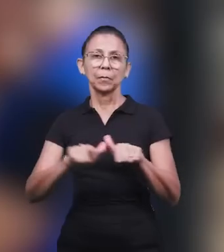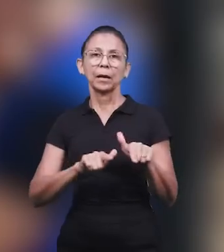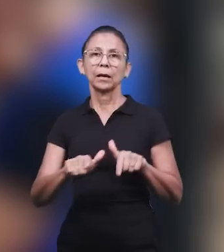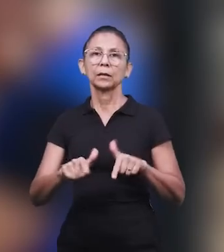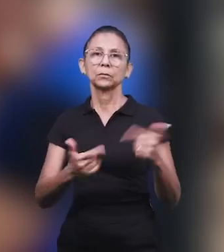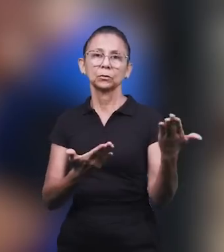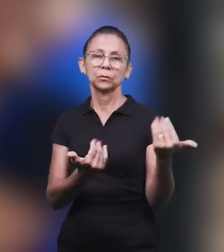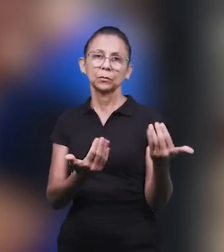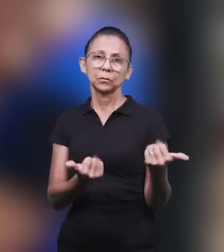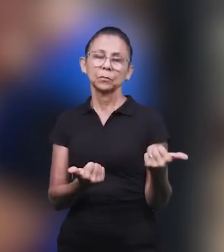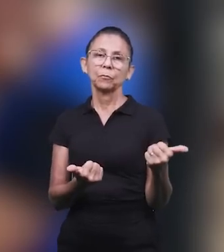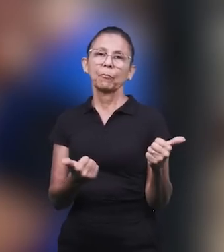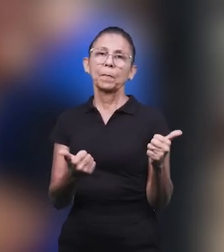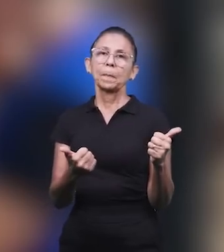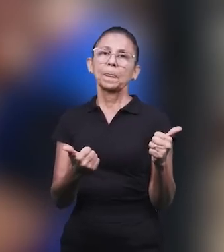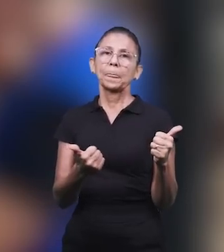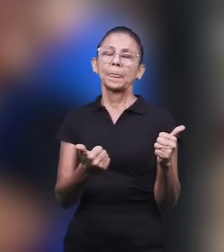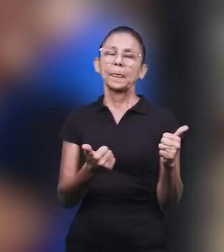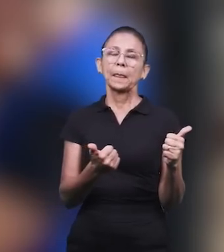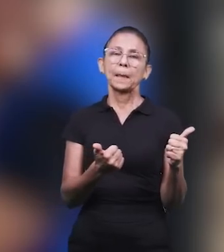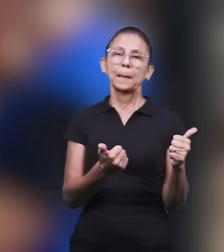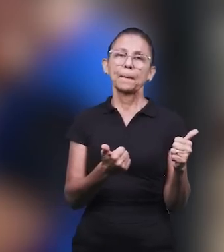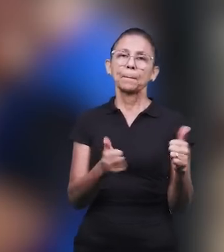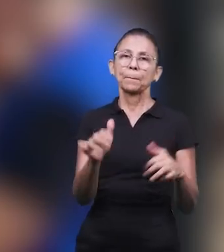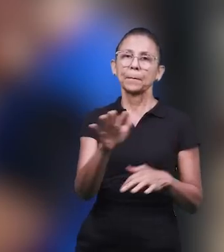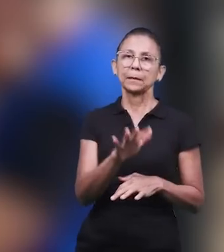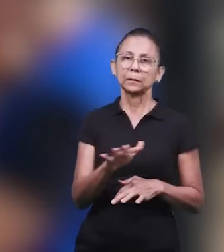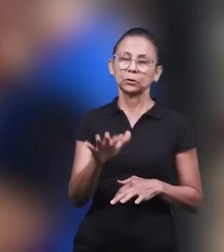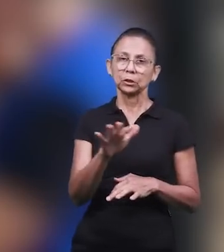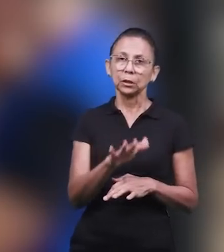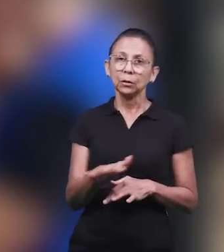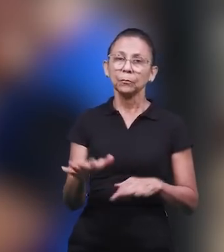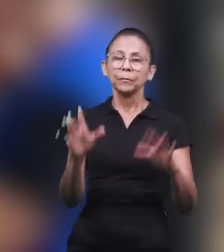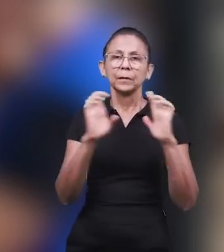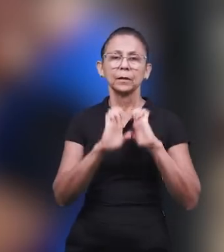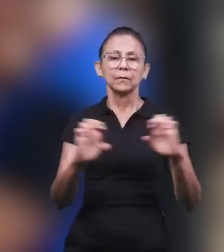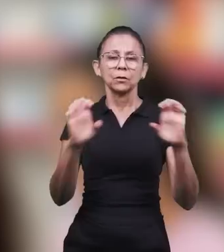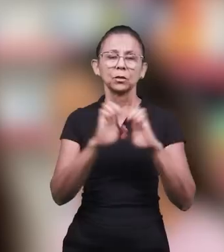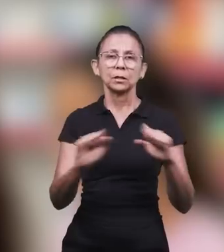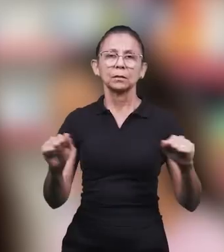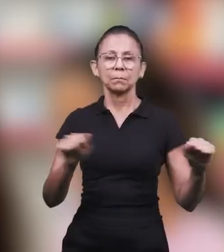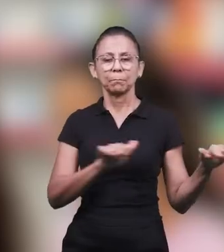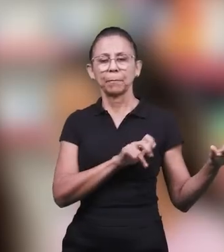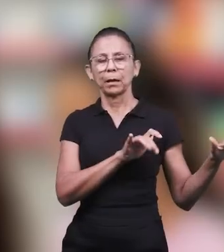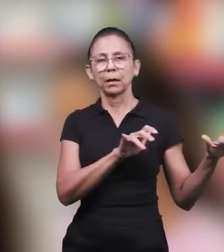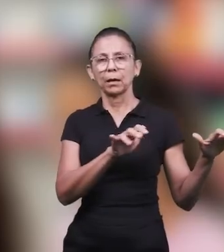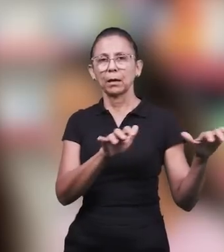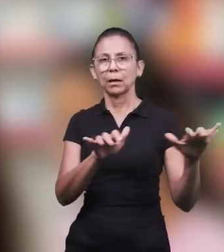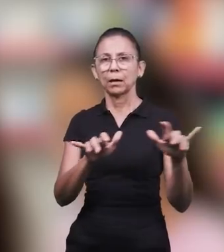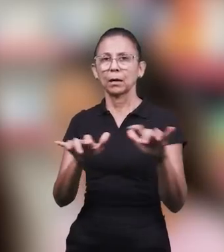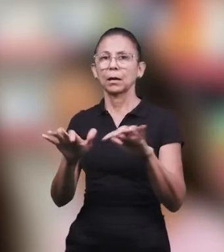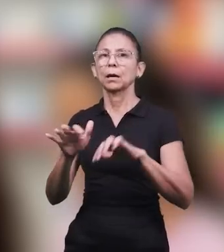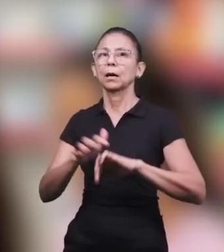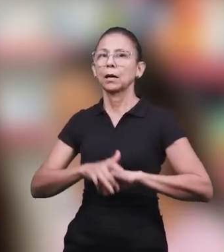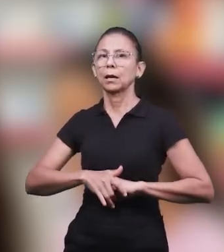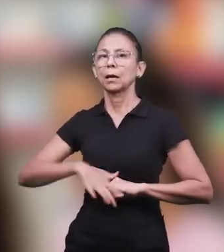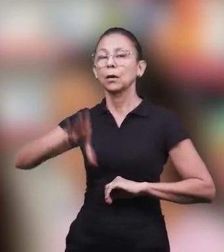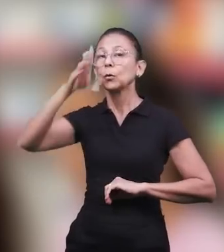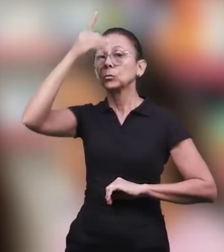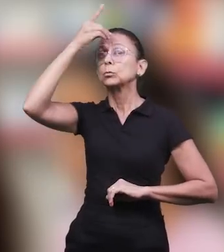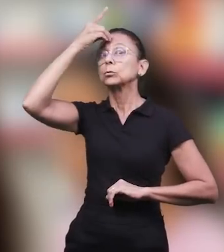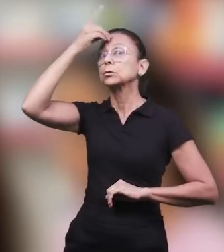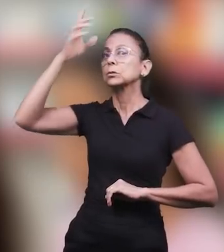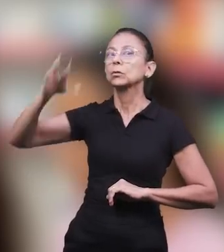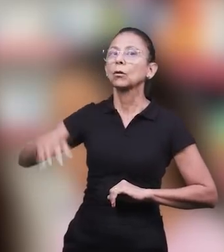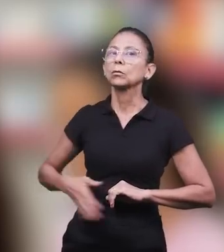Grupo Evangelho Sem Fronteiras da região de Caratinga saíram pelas ruas e muitos dons do Senhor foram confirmados